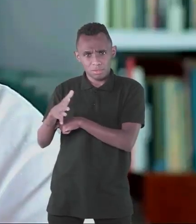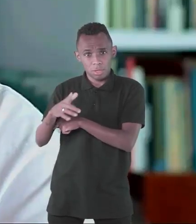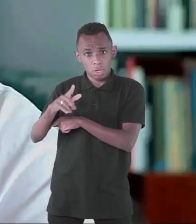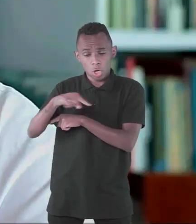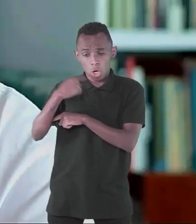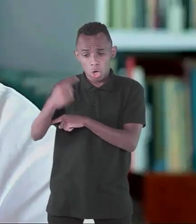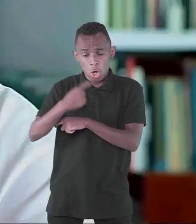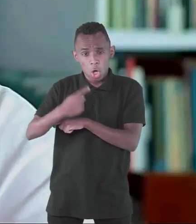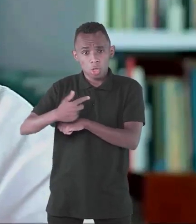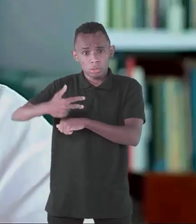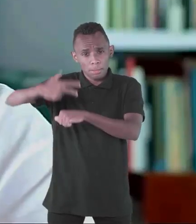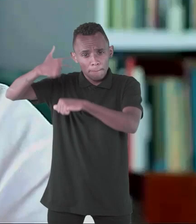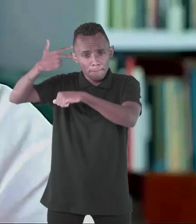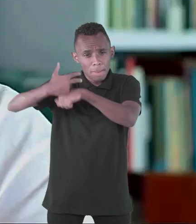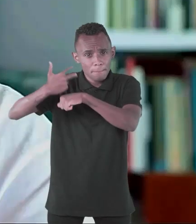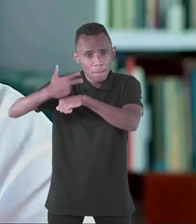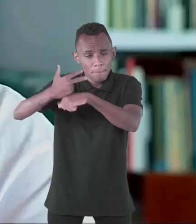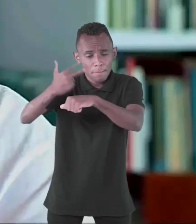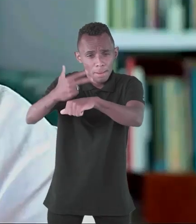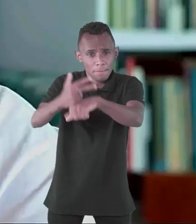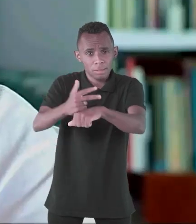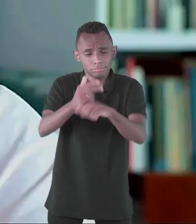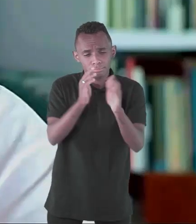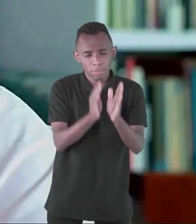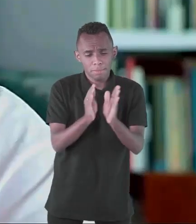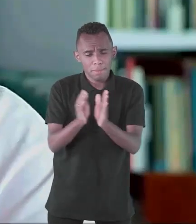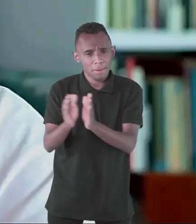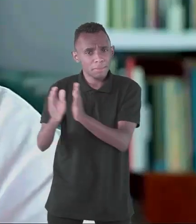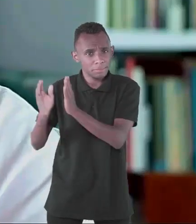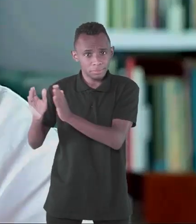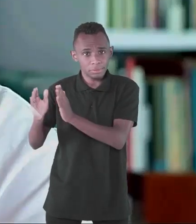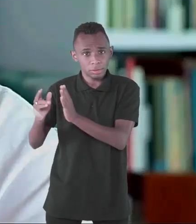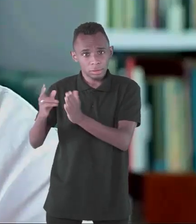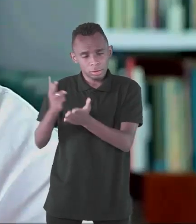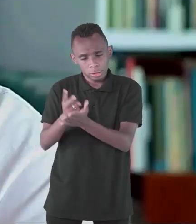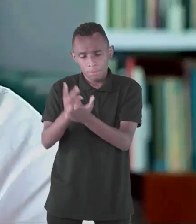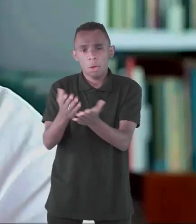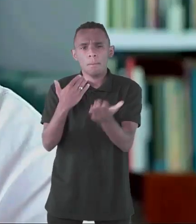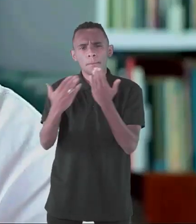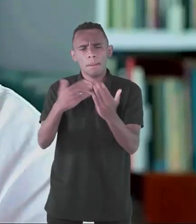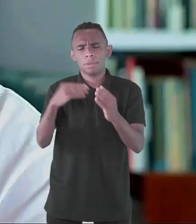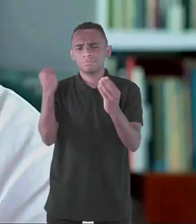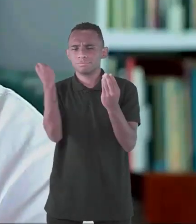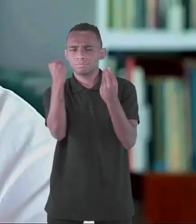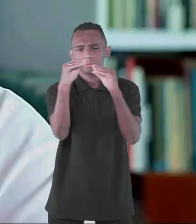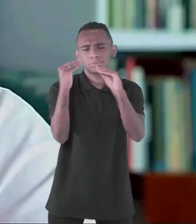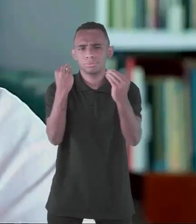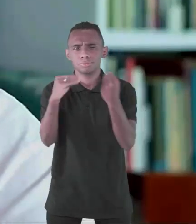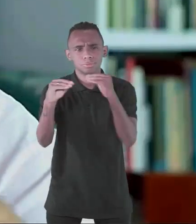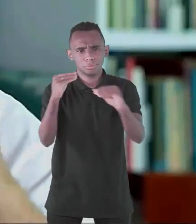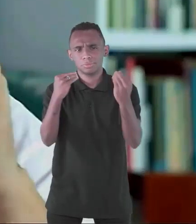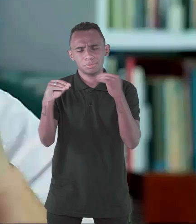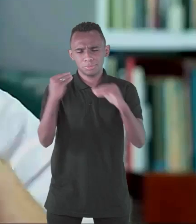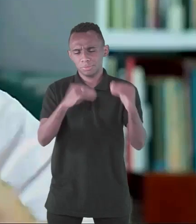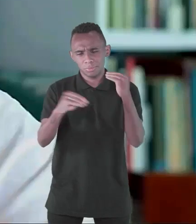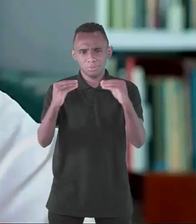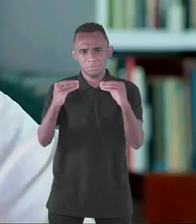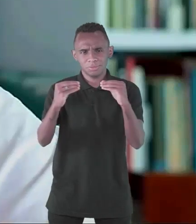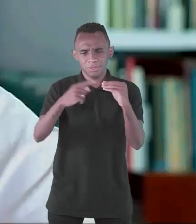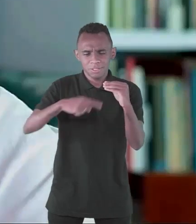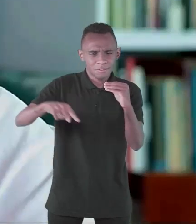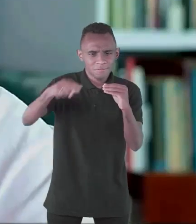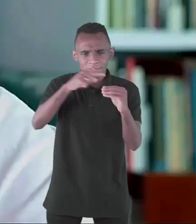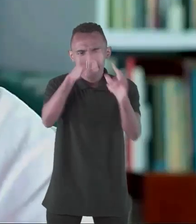uma grande estante, repleta de livros e artigos de decoração. A convidada é a jornalista